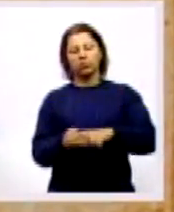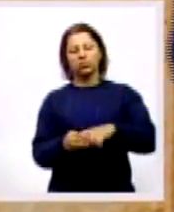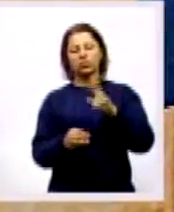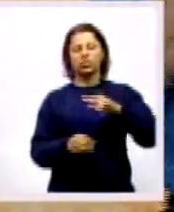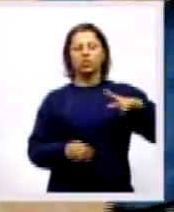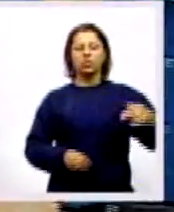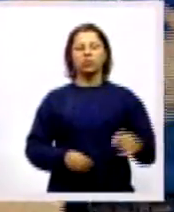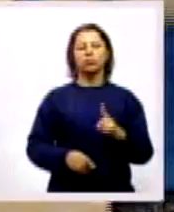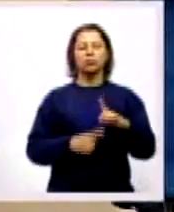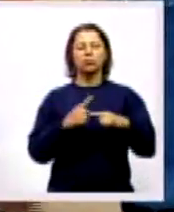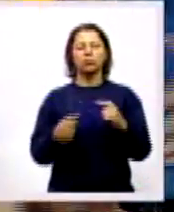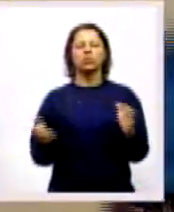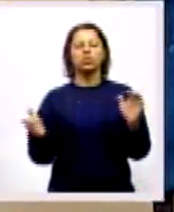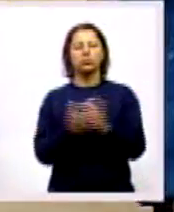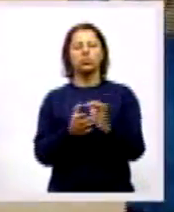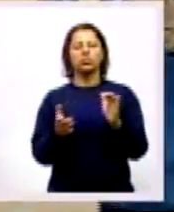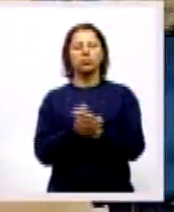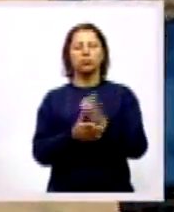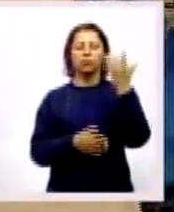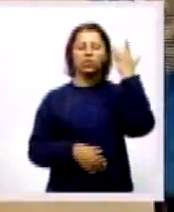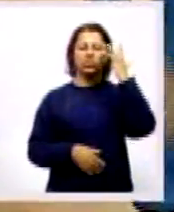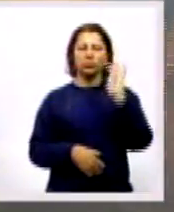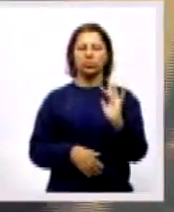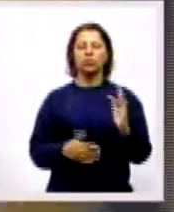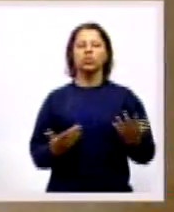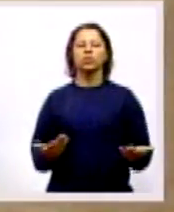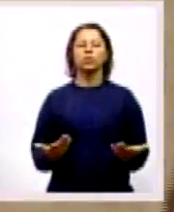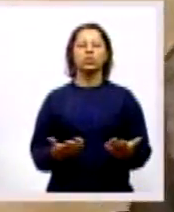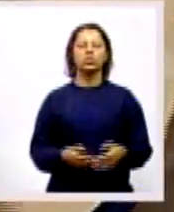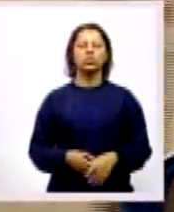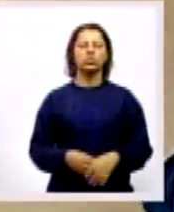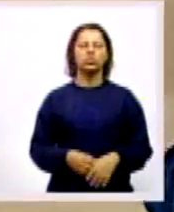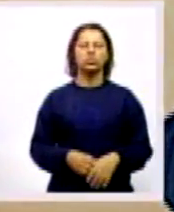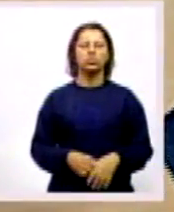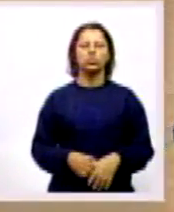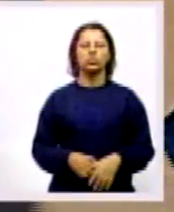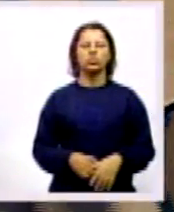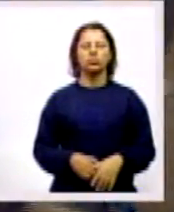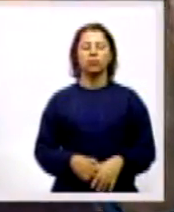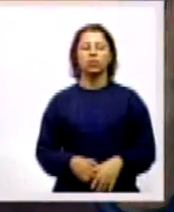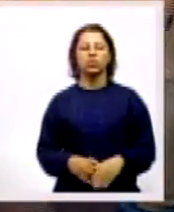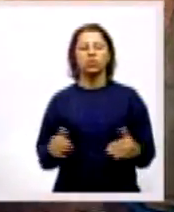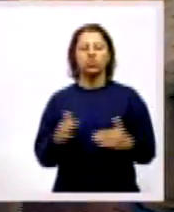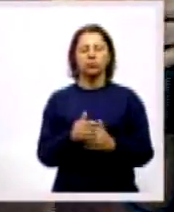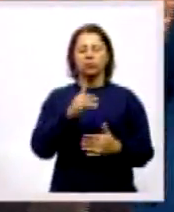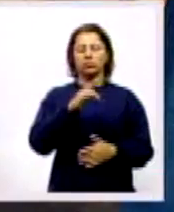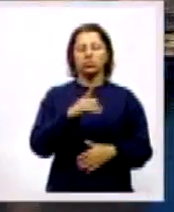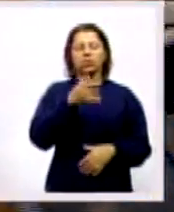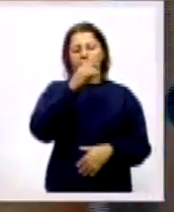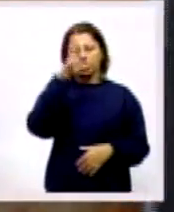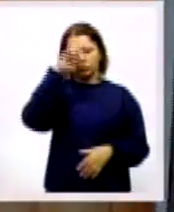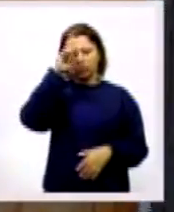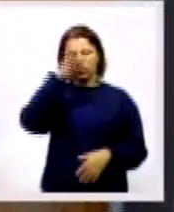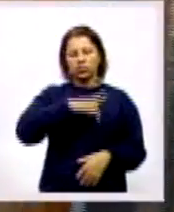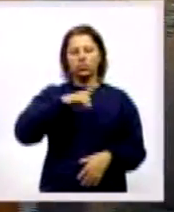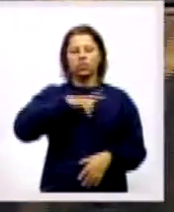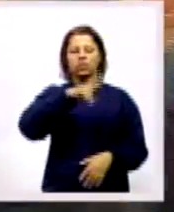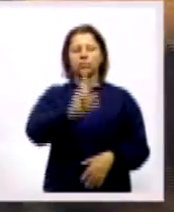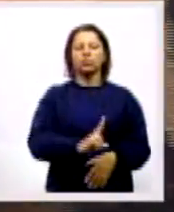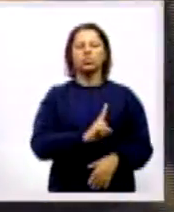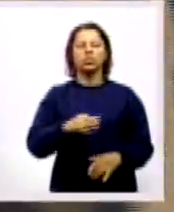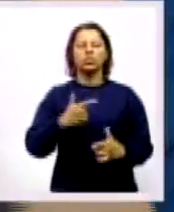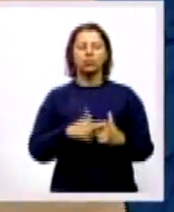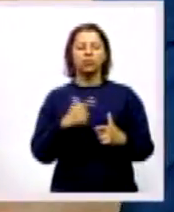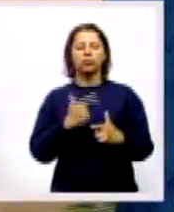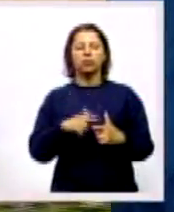para casar e apavorado, porque não sabe nem onde foi crismado. Diz que até tinha um padre no interior, sabe? Que ele estava com um problema de muita